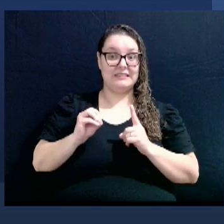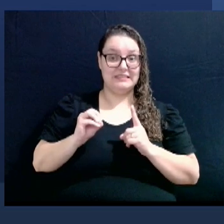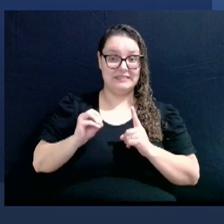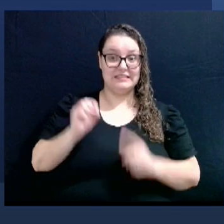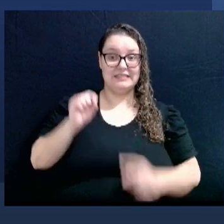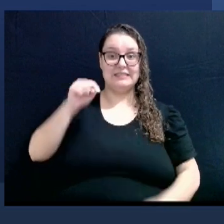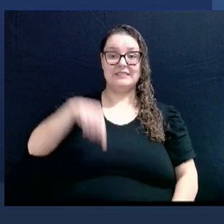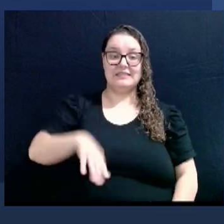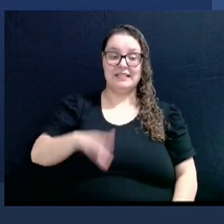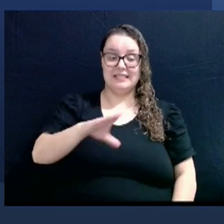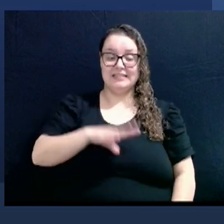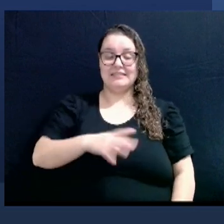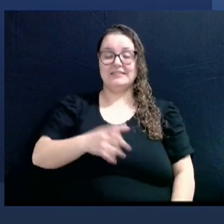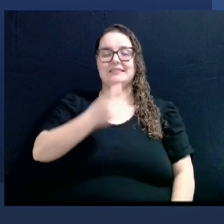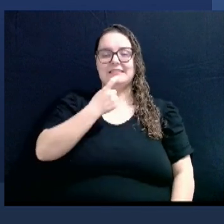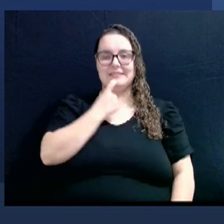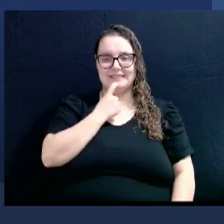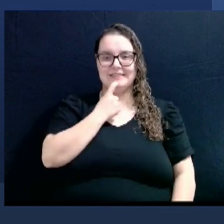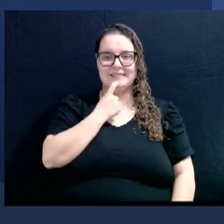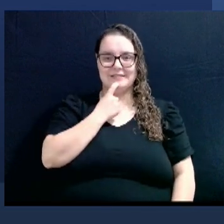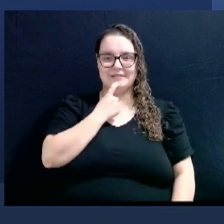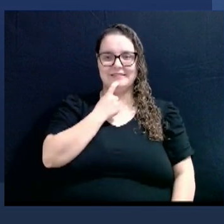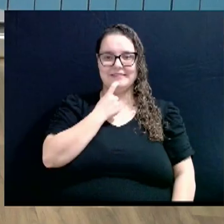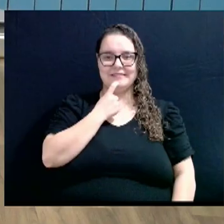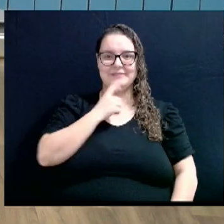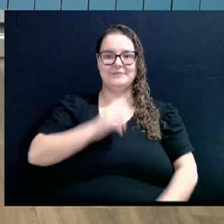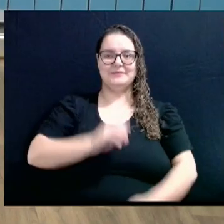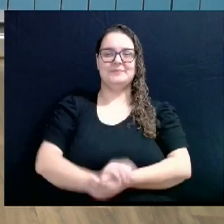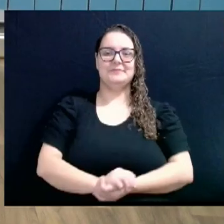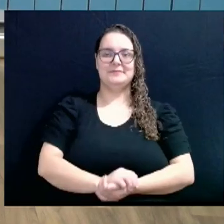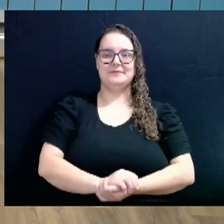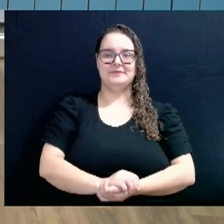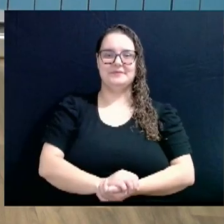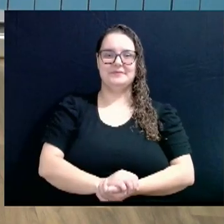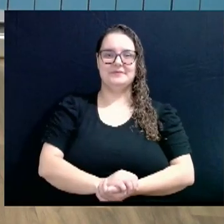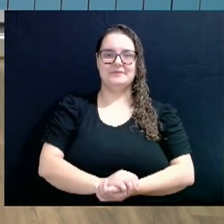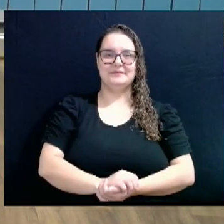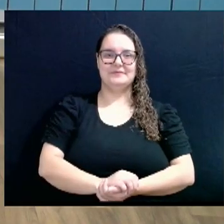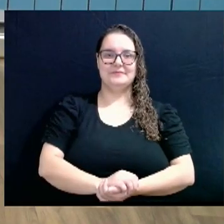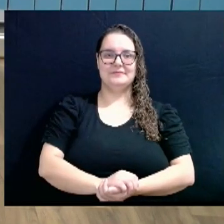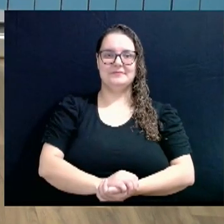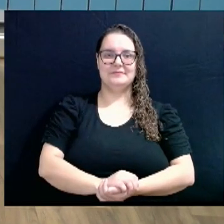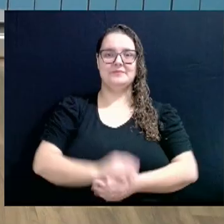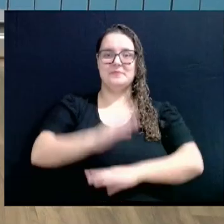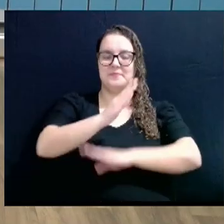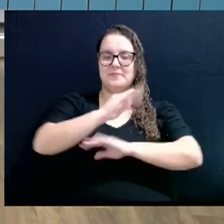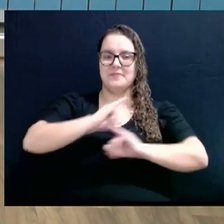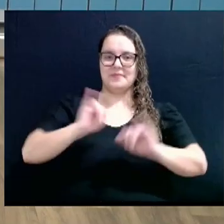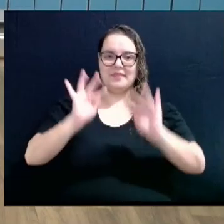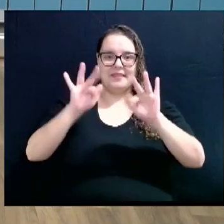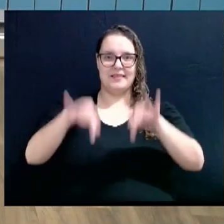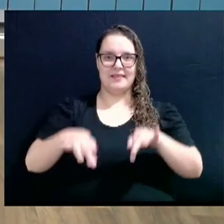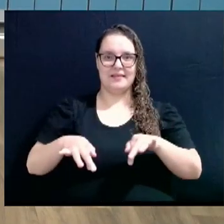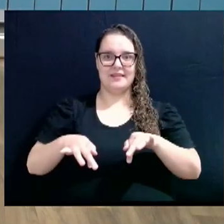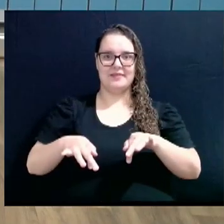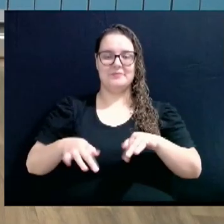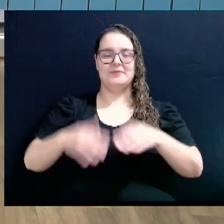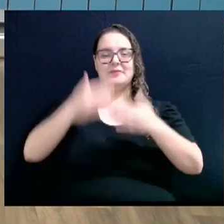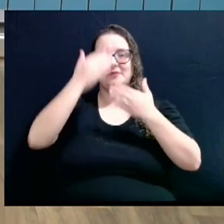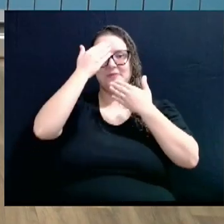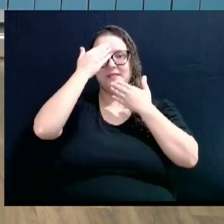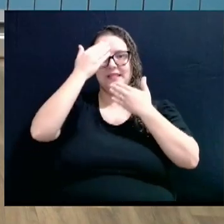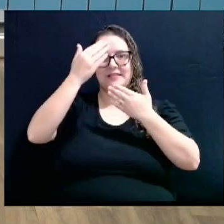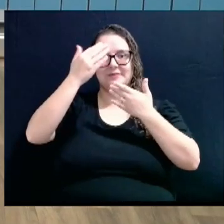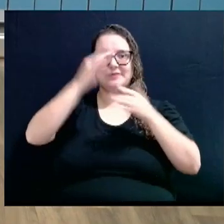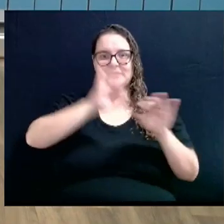graus aqui na cidade de Campinas. O Jornal Câmara Notícia fica por aqui. Muito obrigado pela